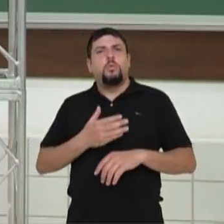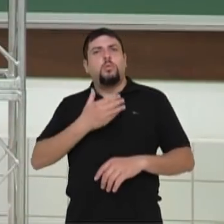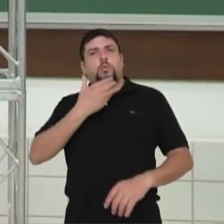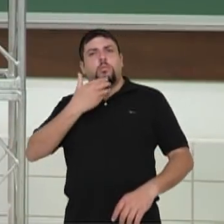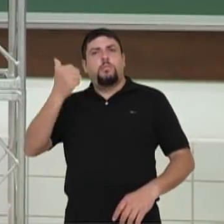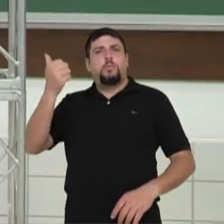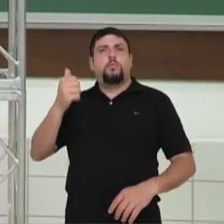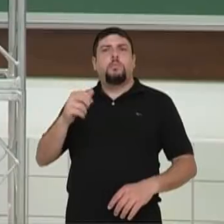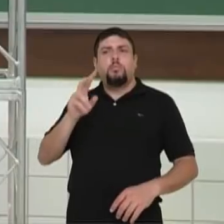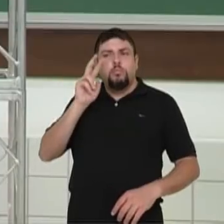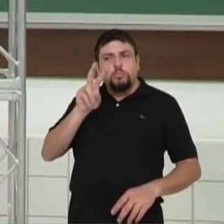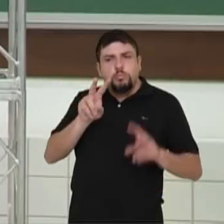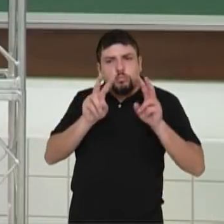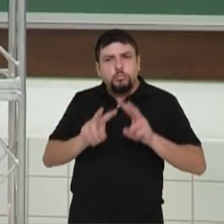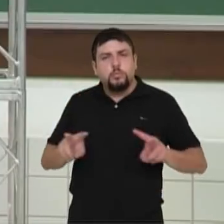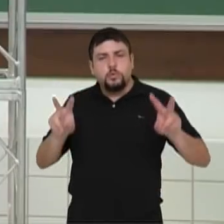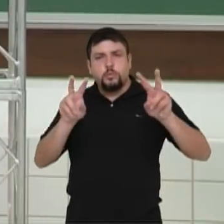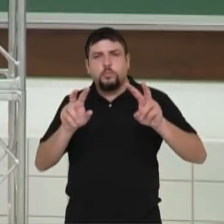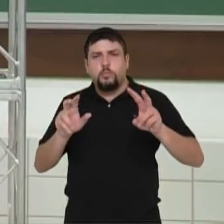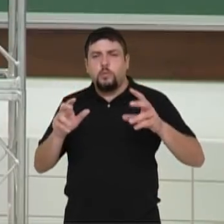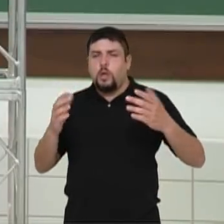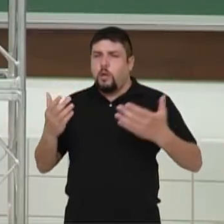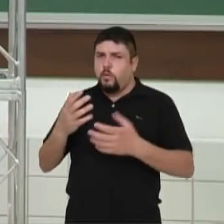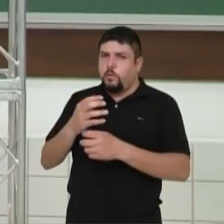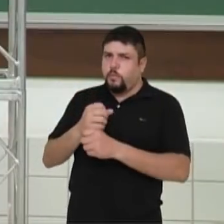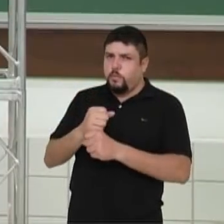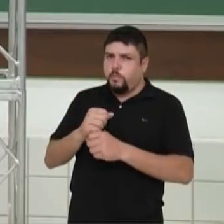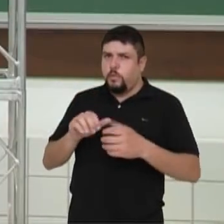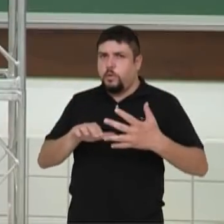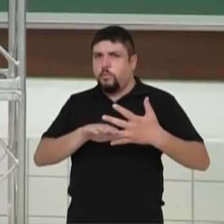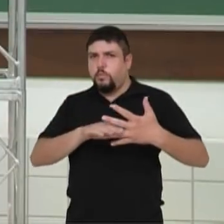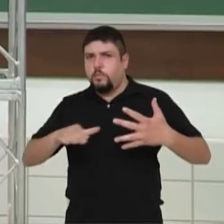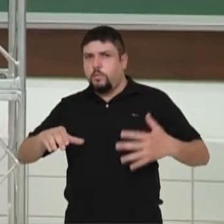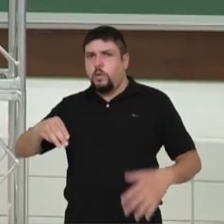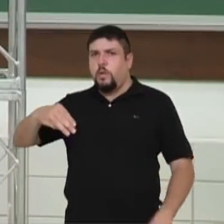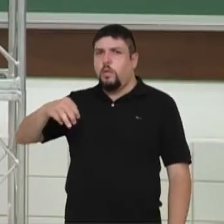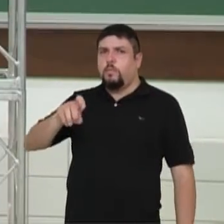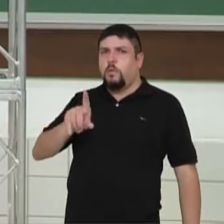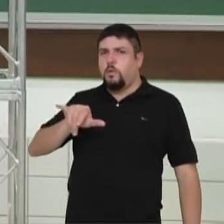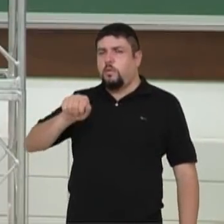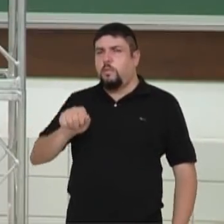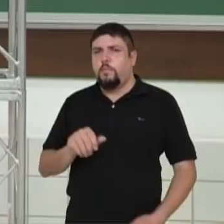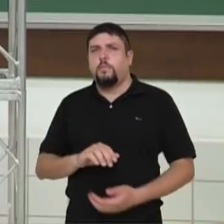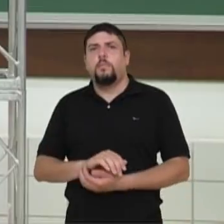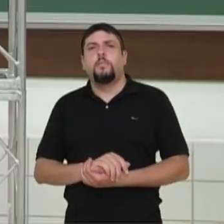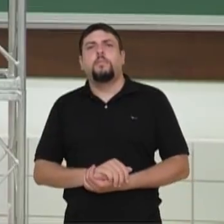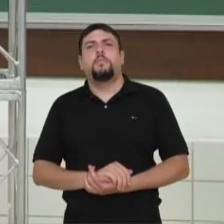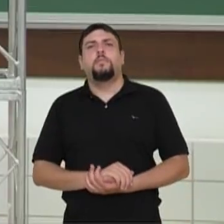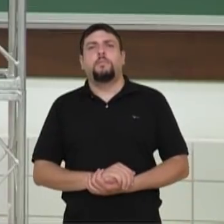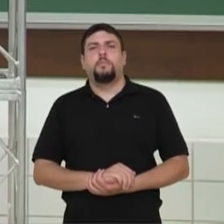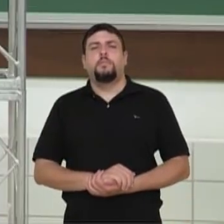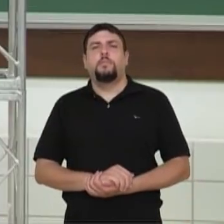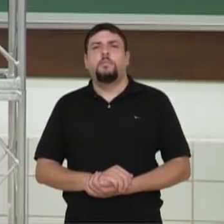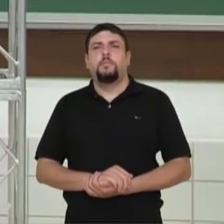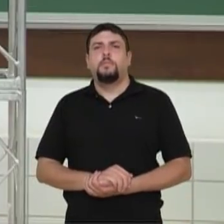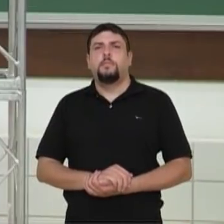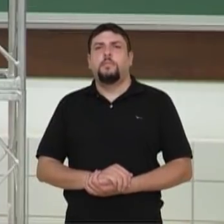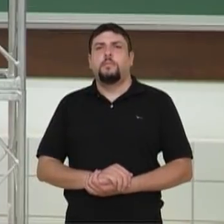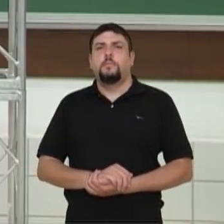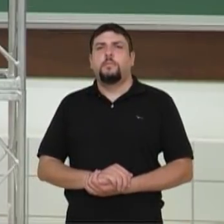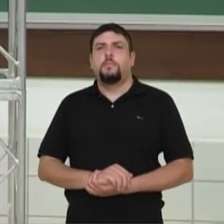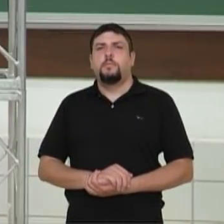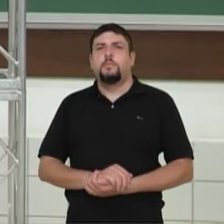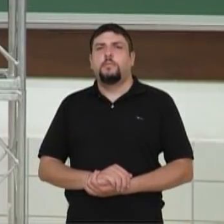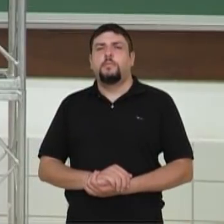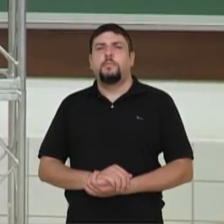bom? Então agora a gente vai ali no quadro calcular essa média aritmética, que foi a letra B, que foi o pedido. A média de todas essas notas, a média dessa